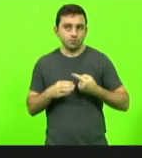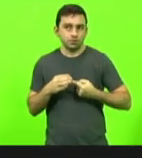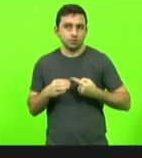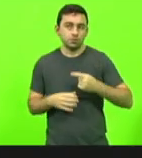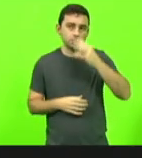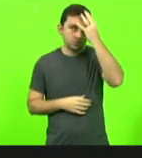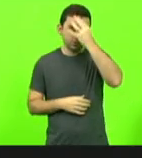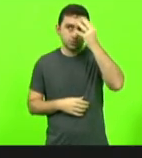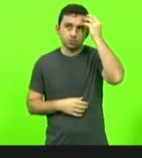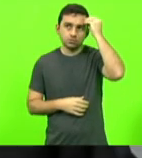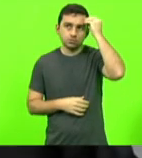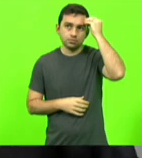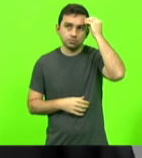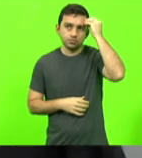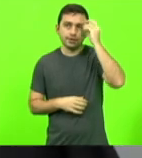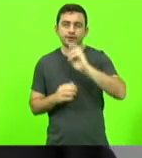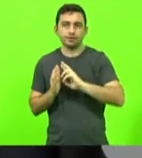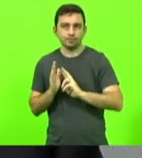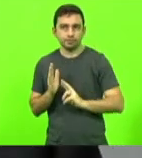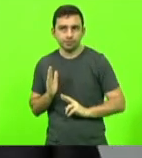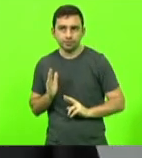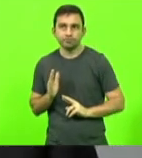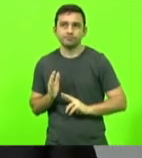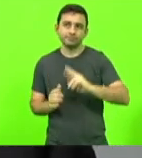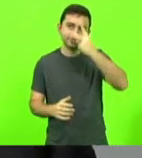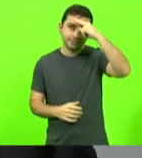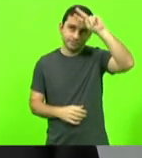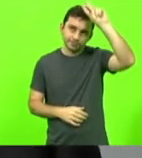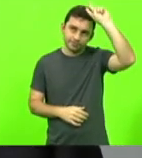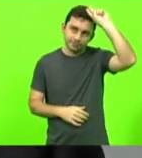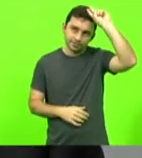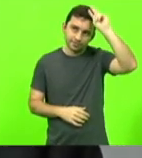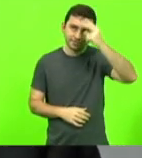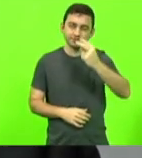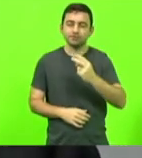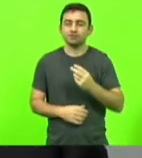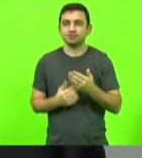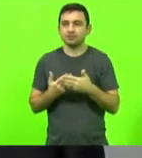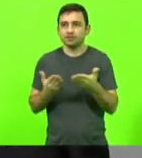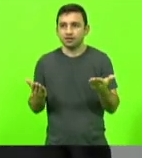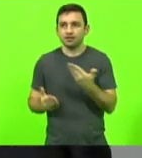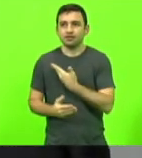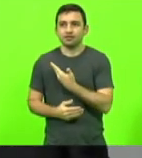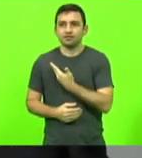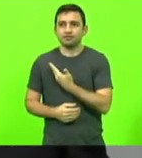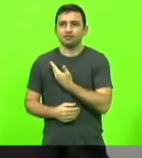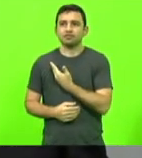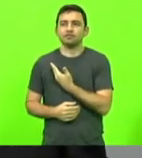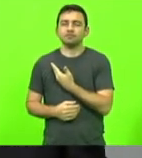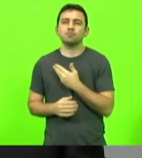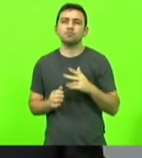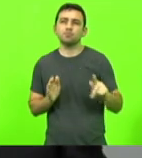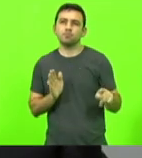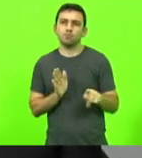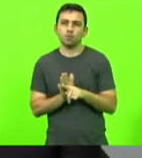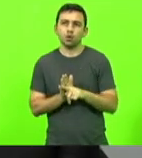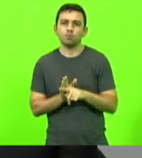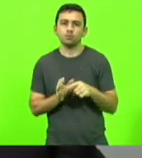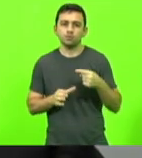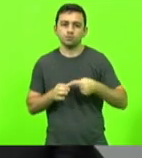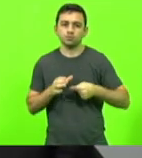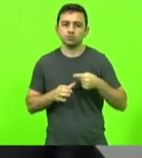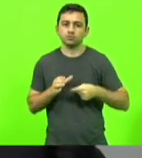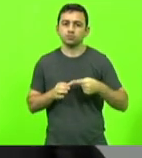Carminati, relator, deputado Vicente Caro Preso, aos nobres colegas que fazem parte dessa comissão